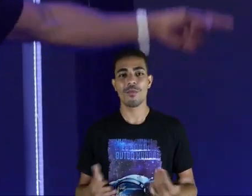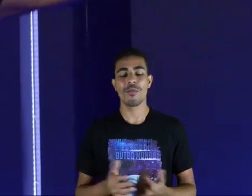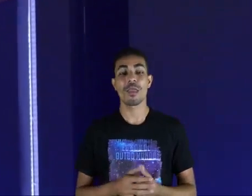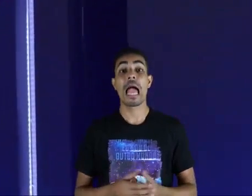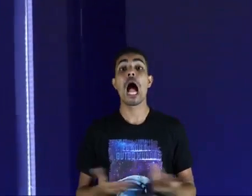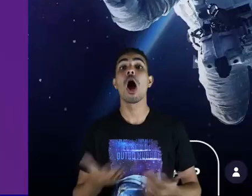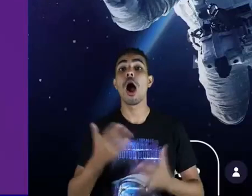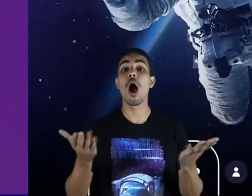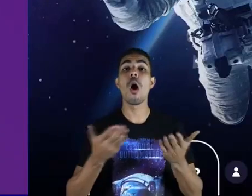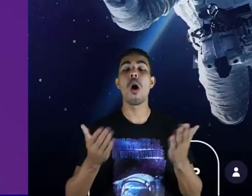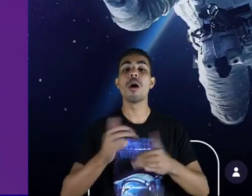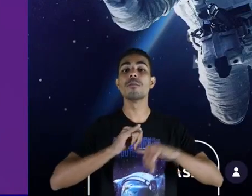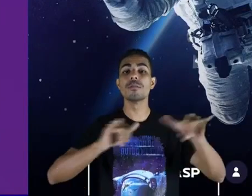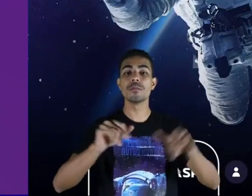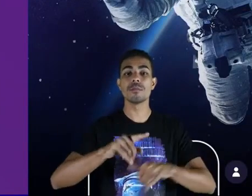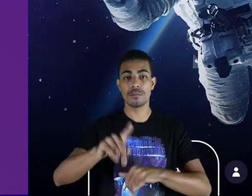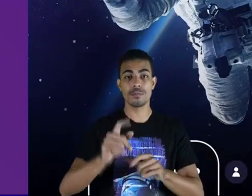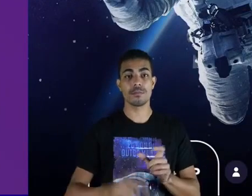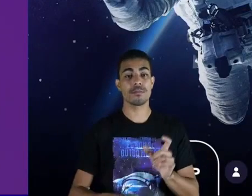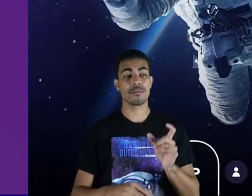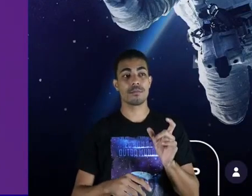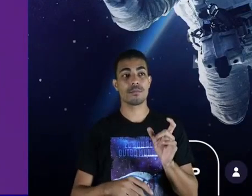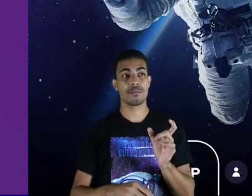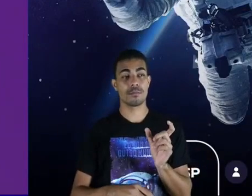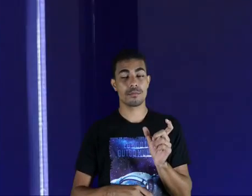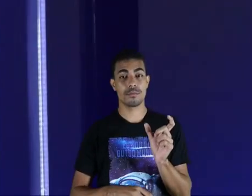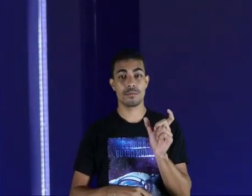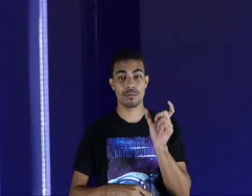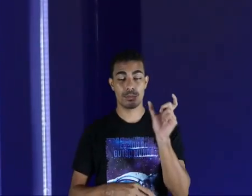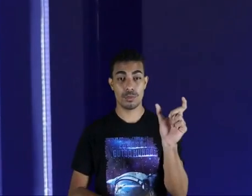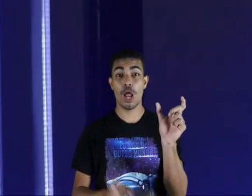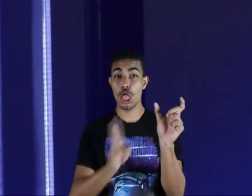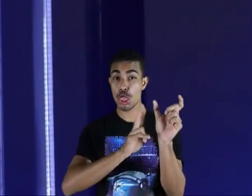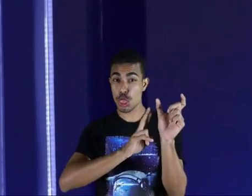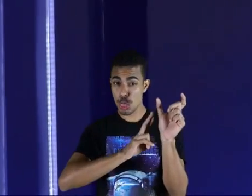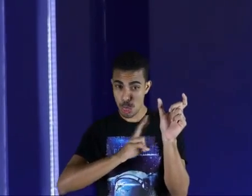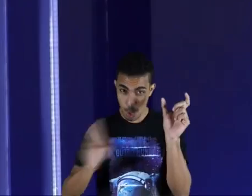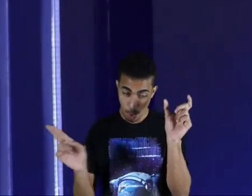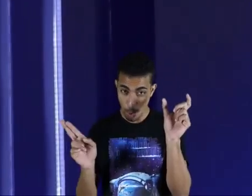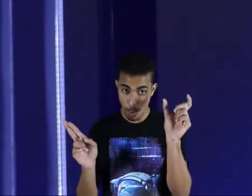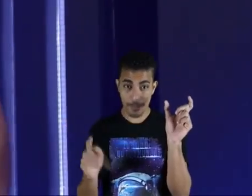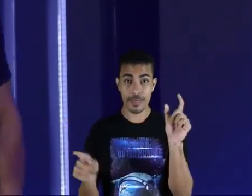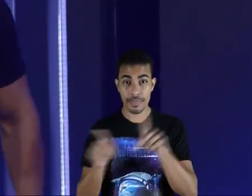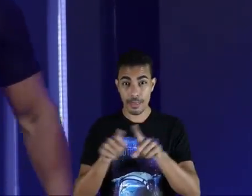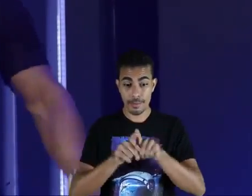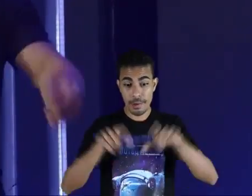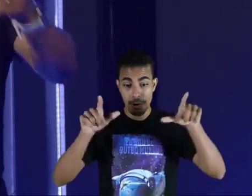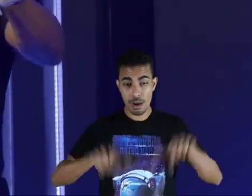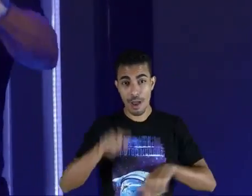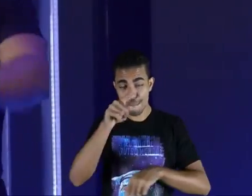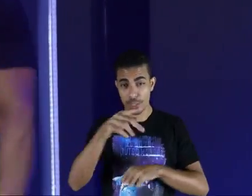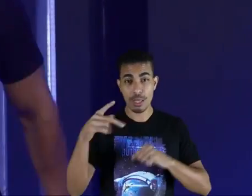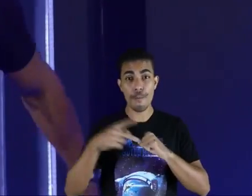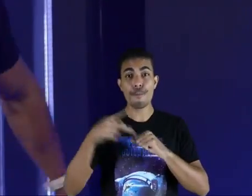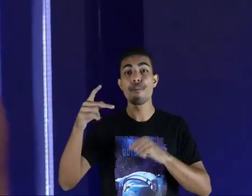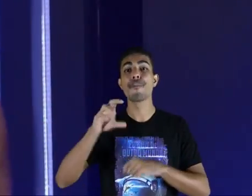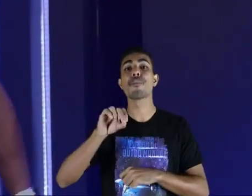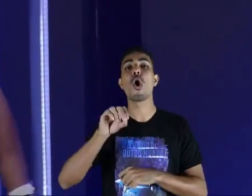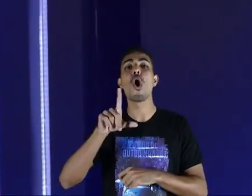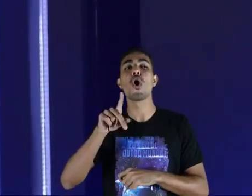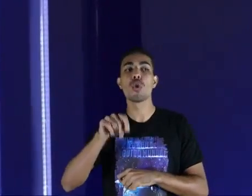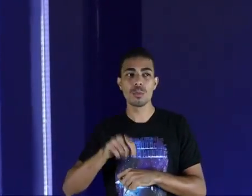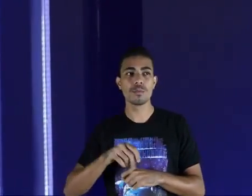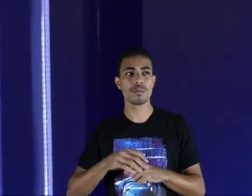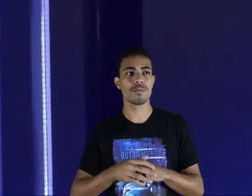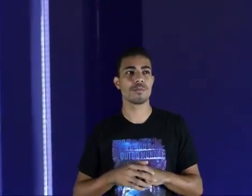Pilar. Agora diz aí, escreva seu nome e a sigla do seu campo. Chegou a hora de você dizer quem você é.